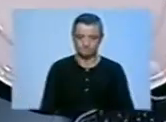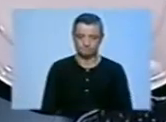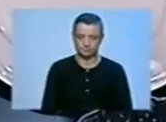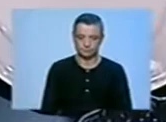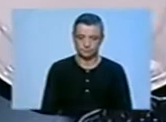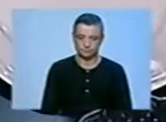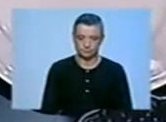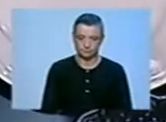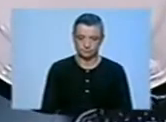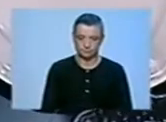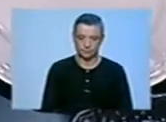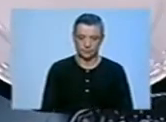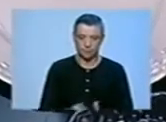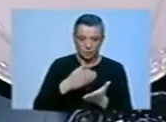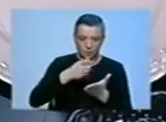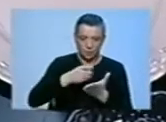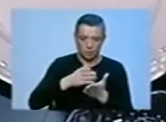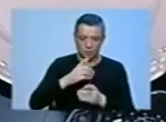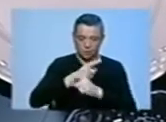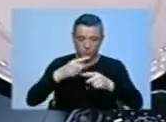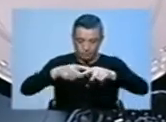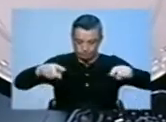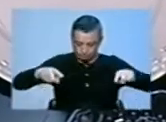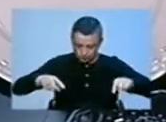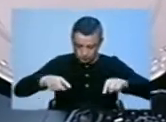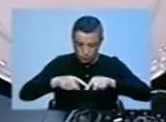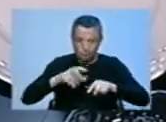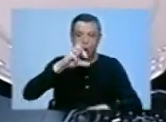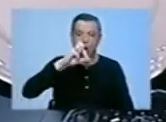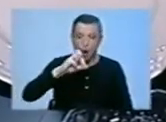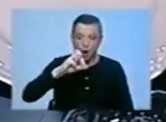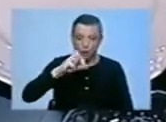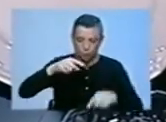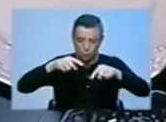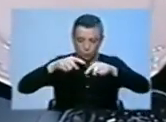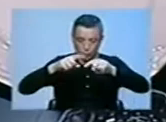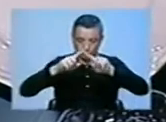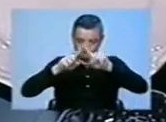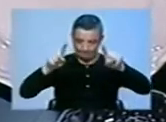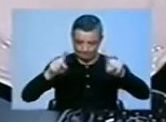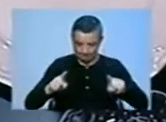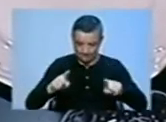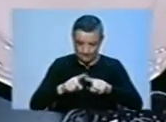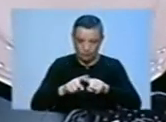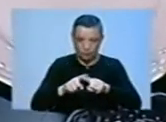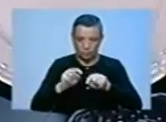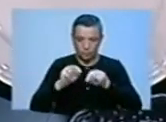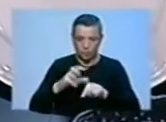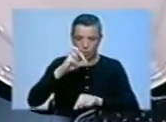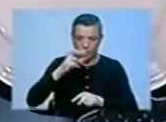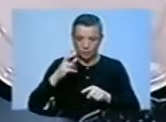vamos cortar lo em 8 retângulo se instalar aqui um jardim com os dentes a massa ficar